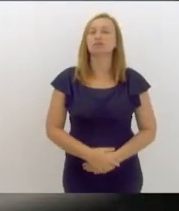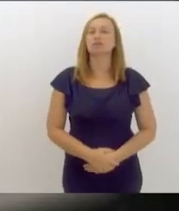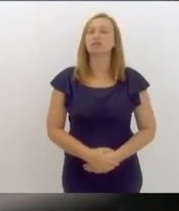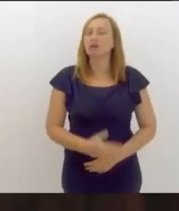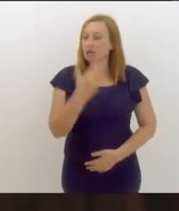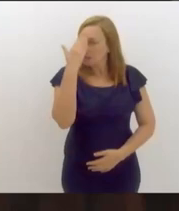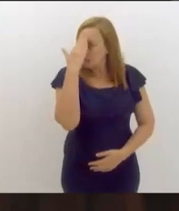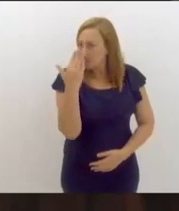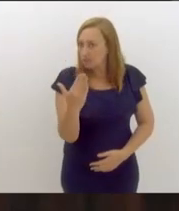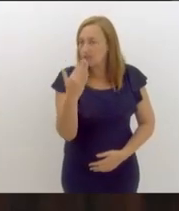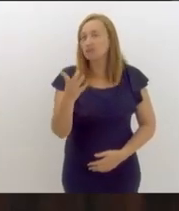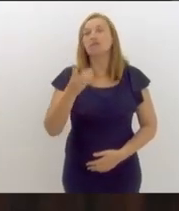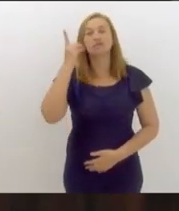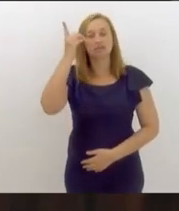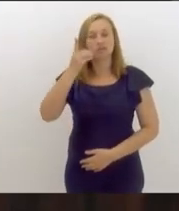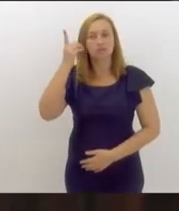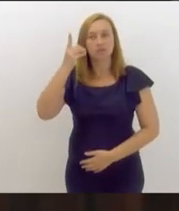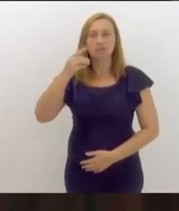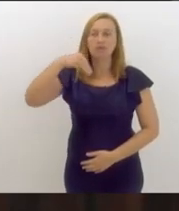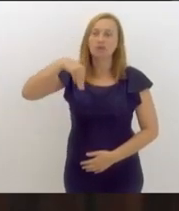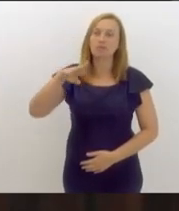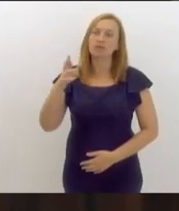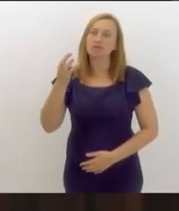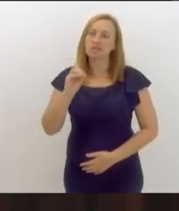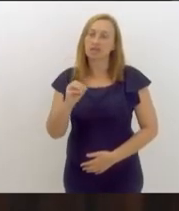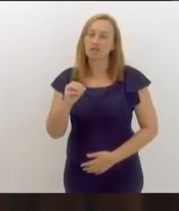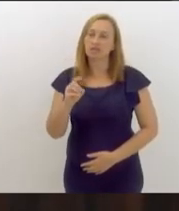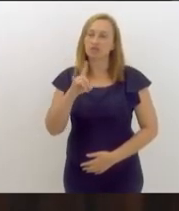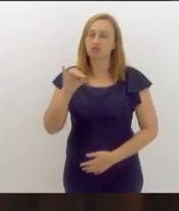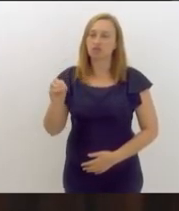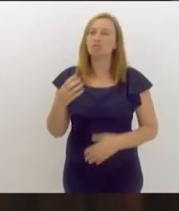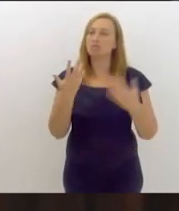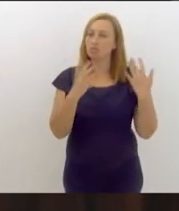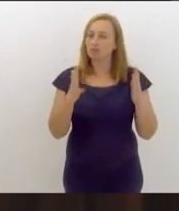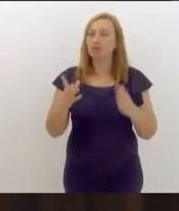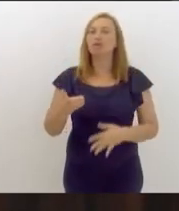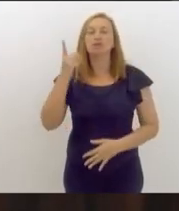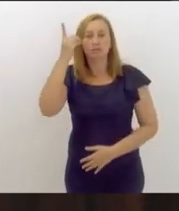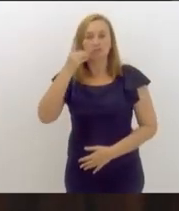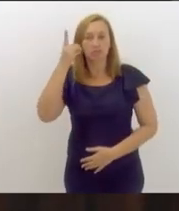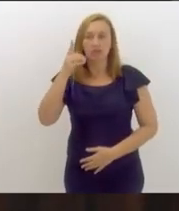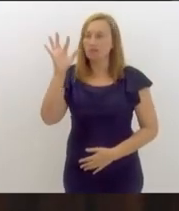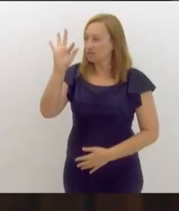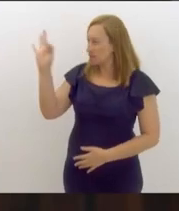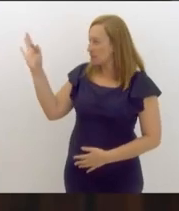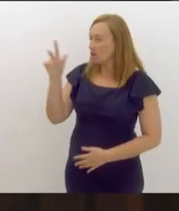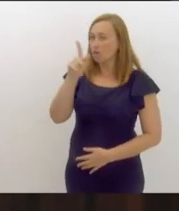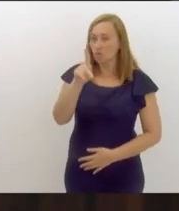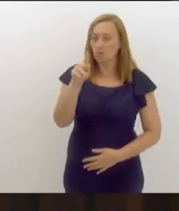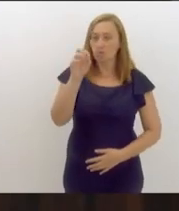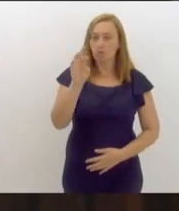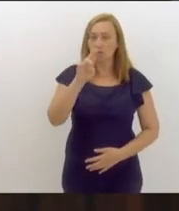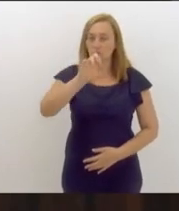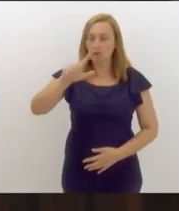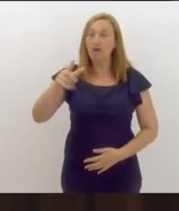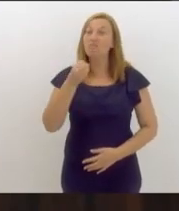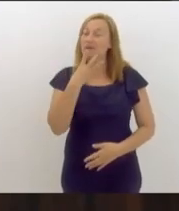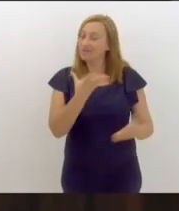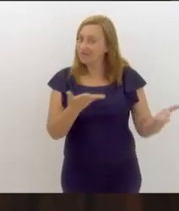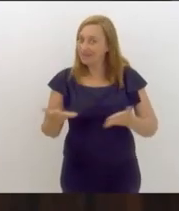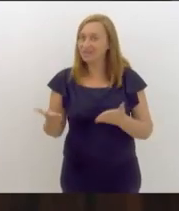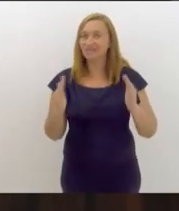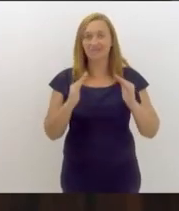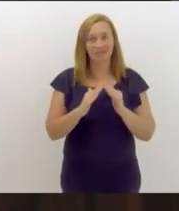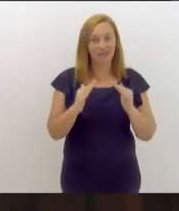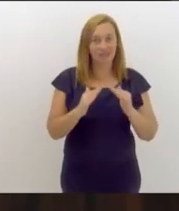agradecendo Deputado Marcelo Dino cumprimentar aqui o deputado federal Portugal seja muito bem-vindo essa casa